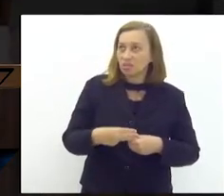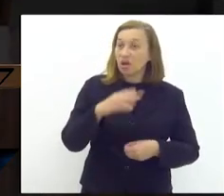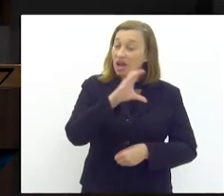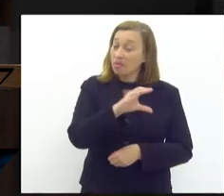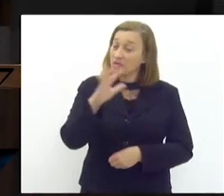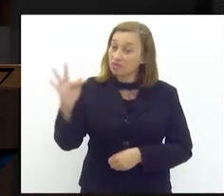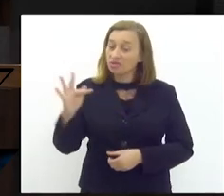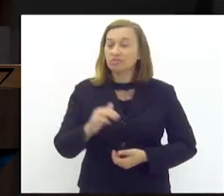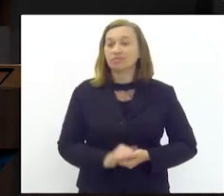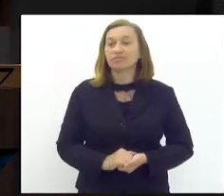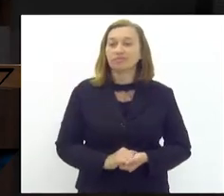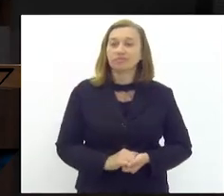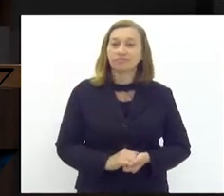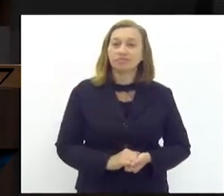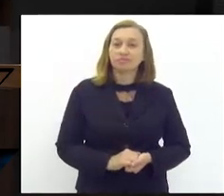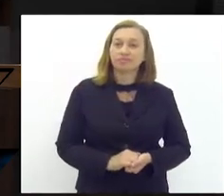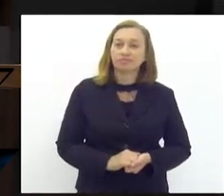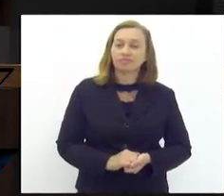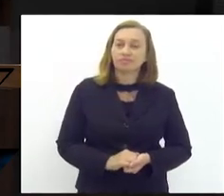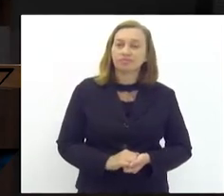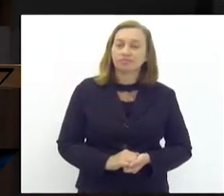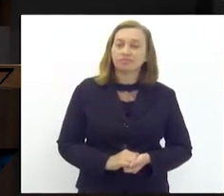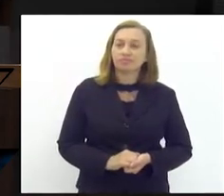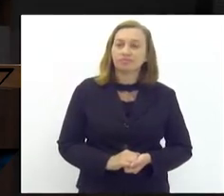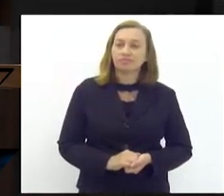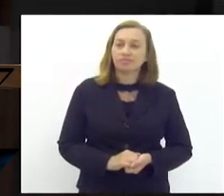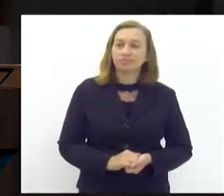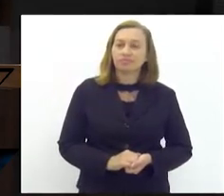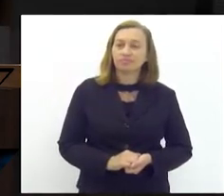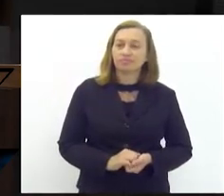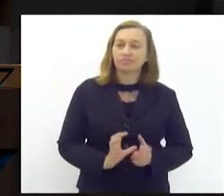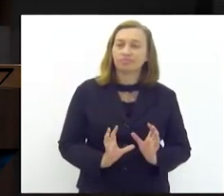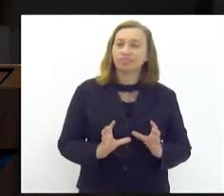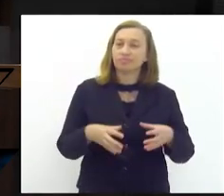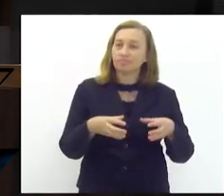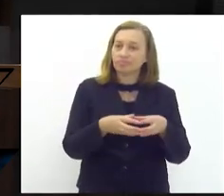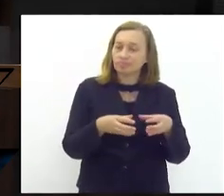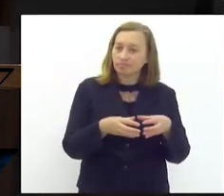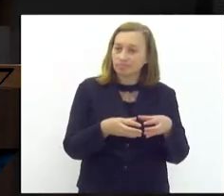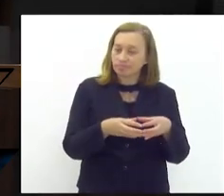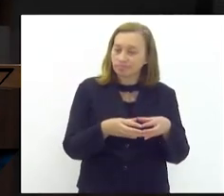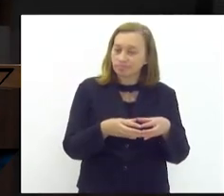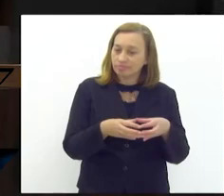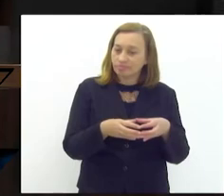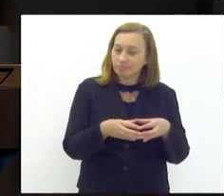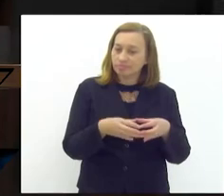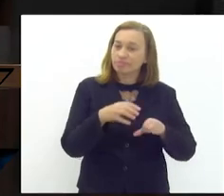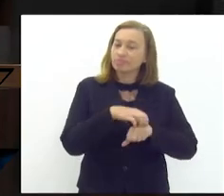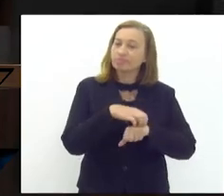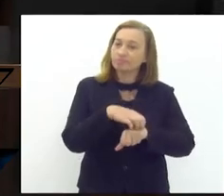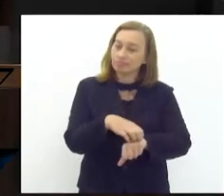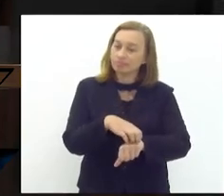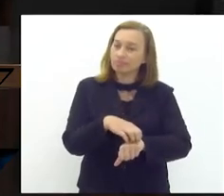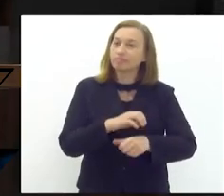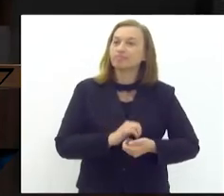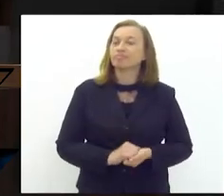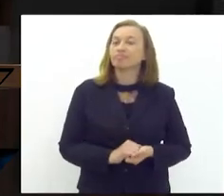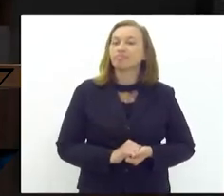esse Parlamento para emitir parecer pela comissão de transportes